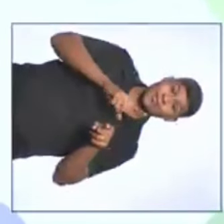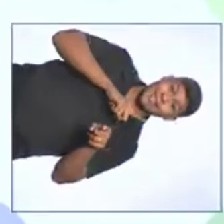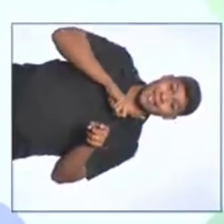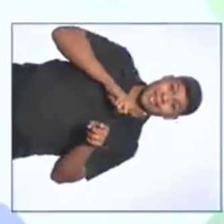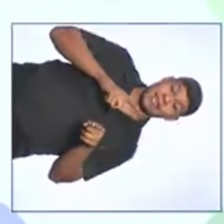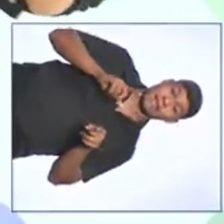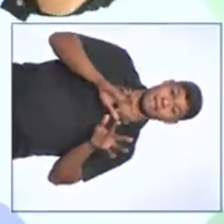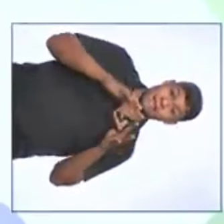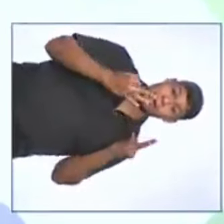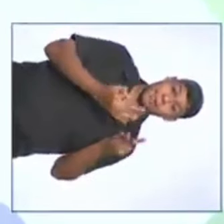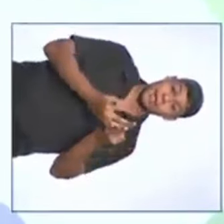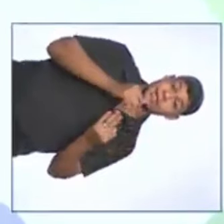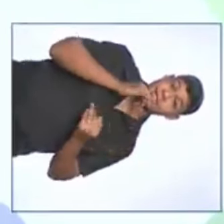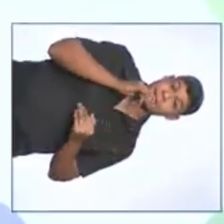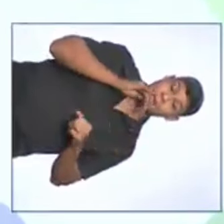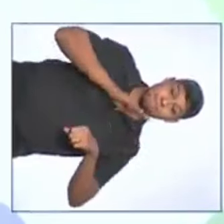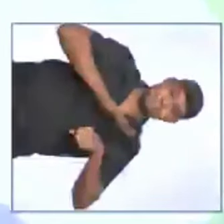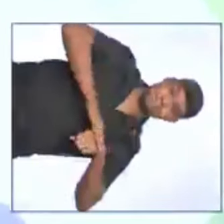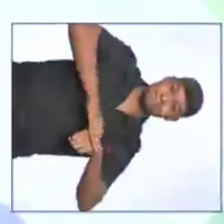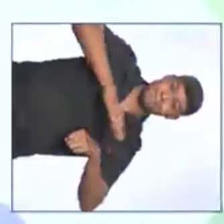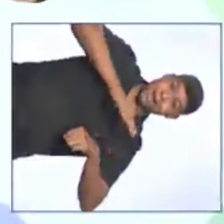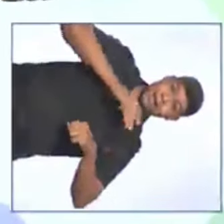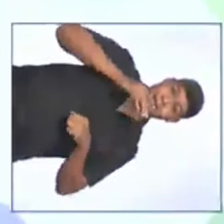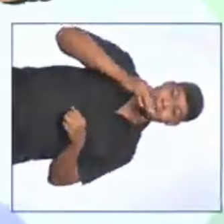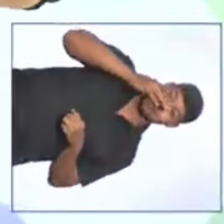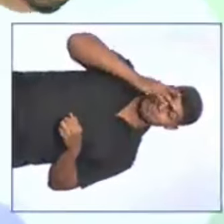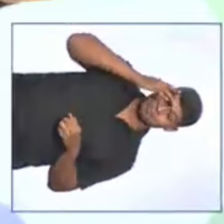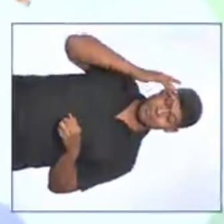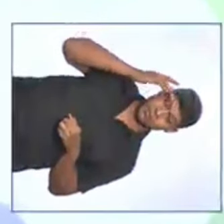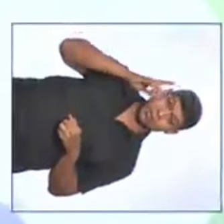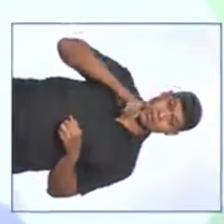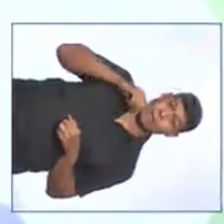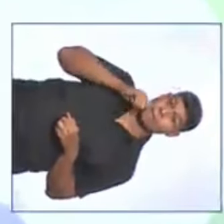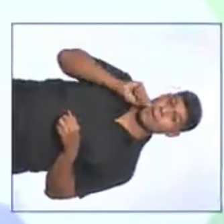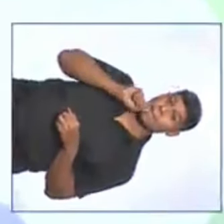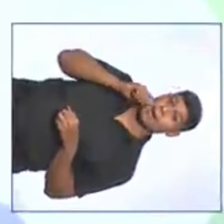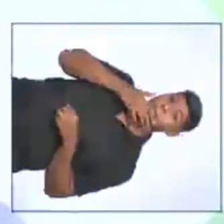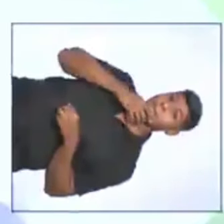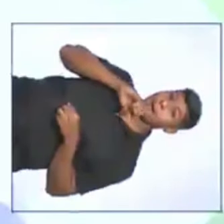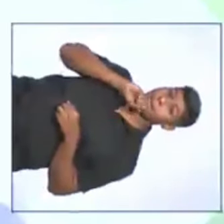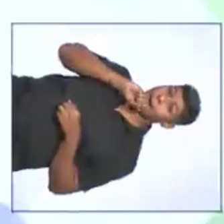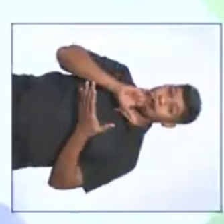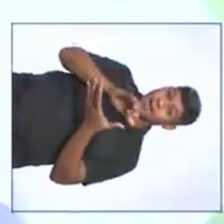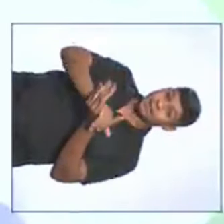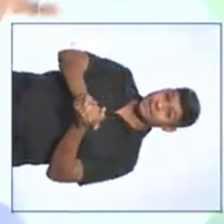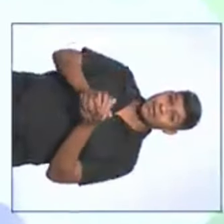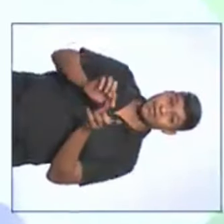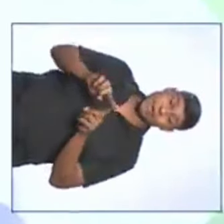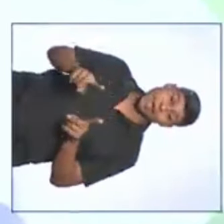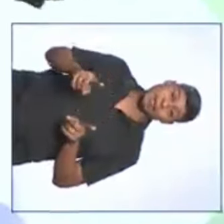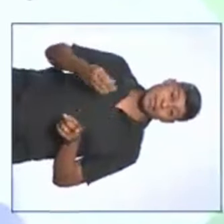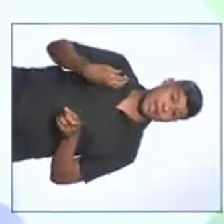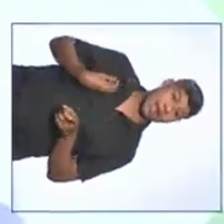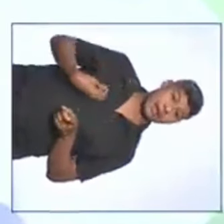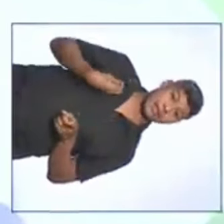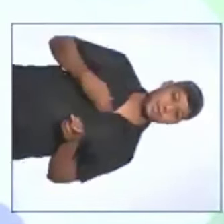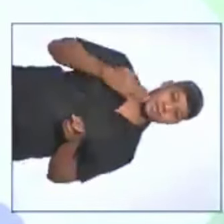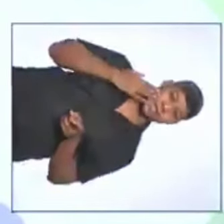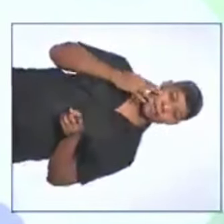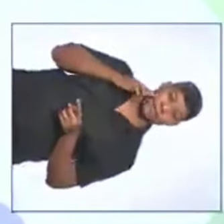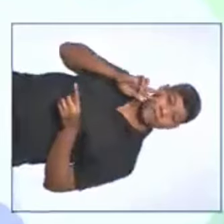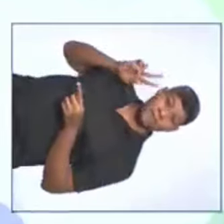uma Constituição de Família de, ah, a maioria das pessoas aqui tem pai e mãe casados e vivem nessa realidade. Mas pode ser que, se você vai um pouquinho mais para o